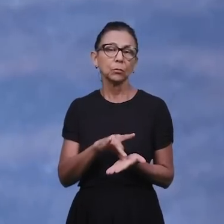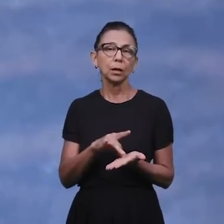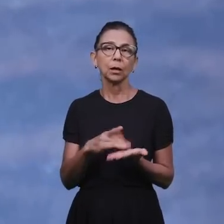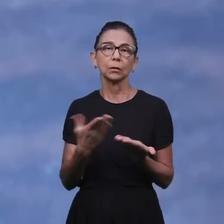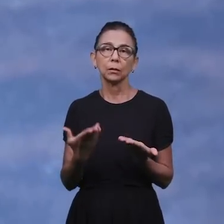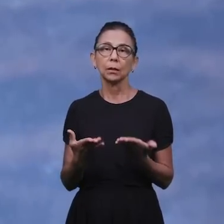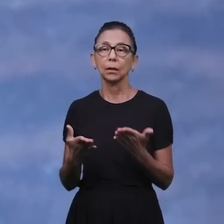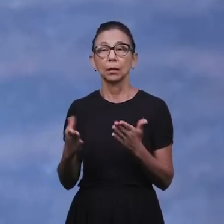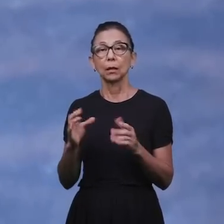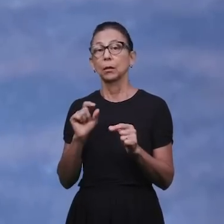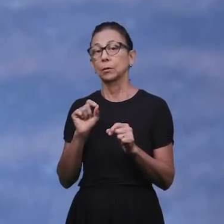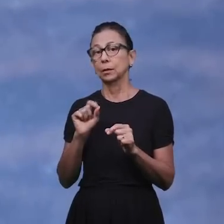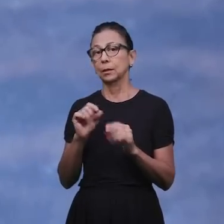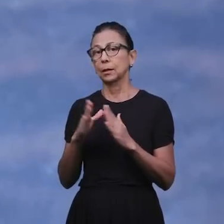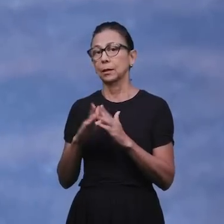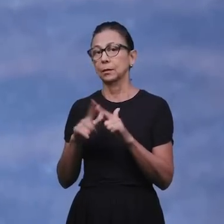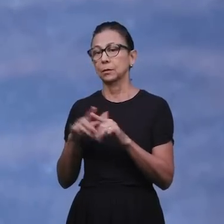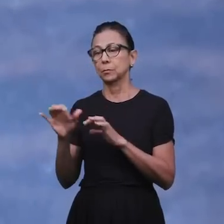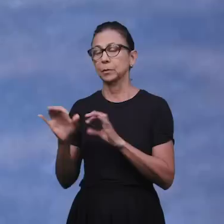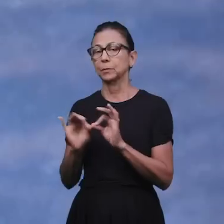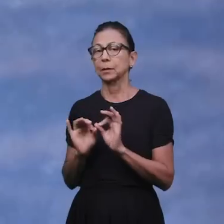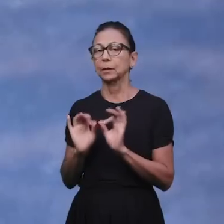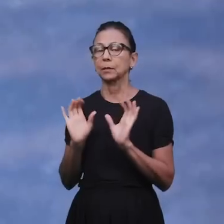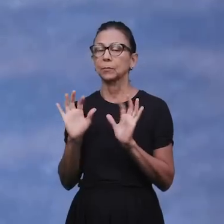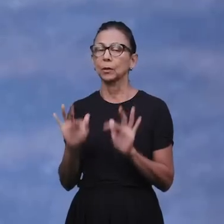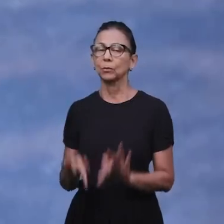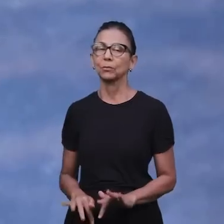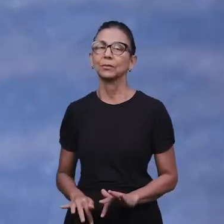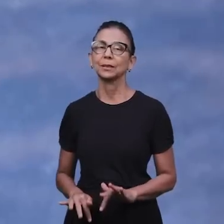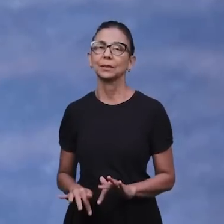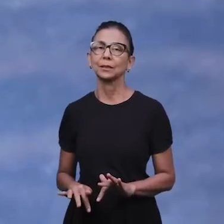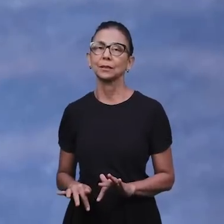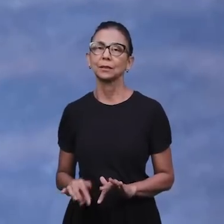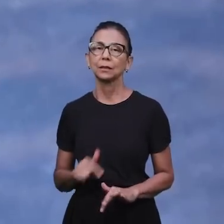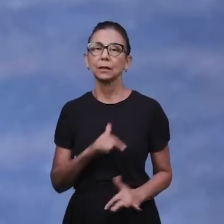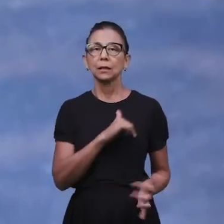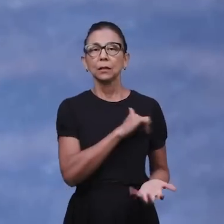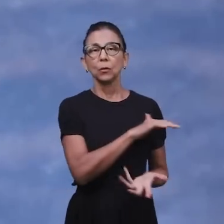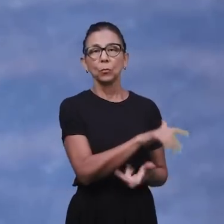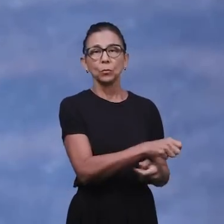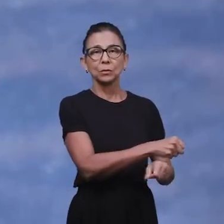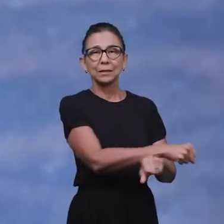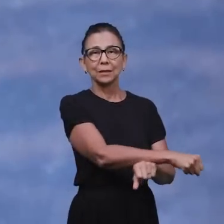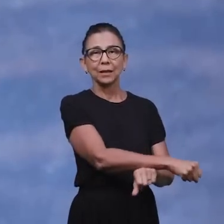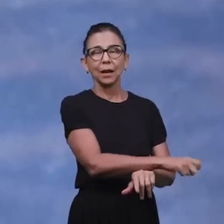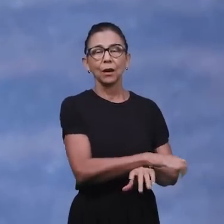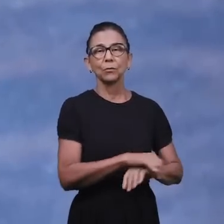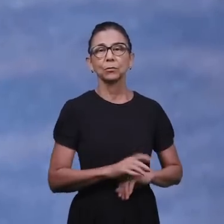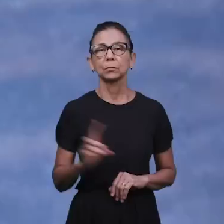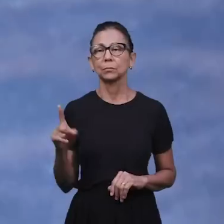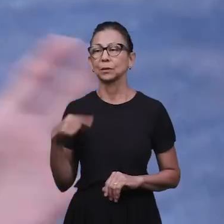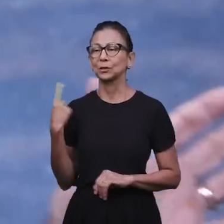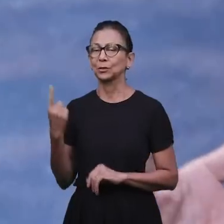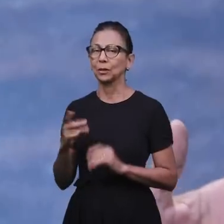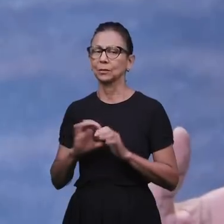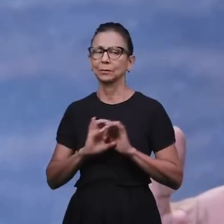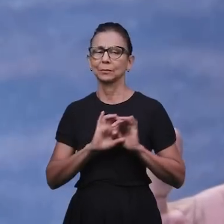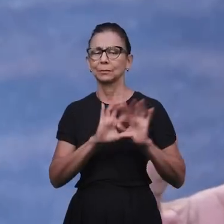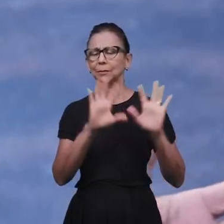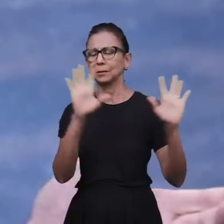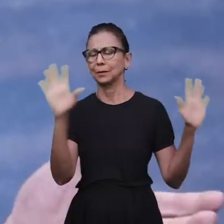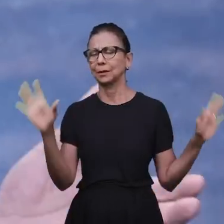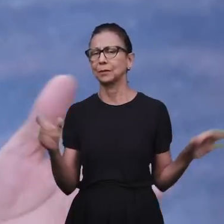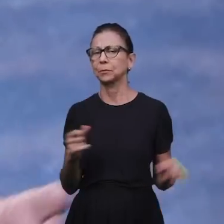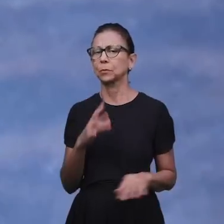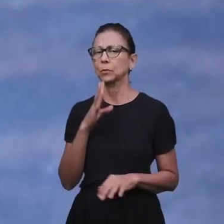A igreja está sendo preparada para o momento do fim. Enquanto o mundo está se prendendo a isso, nós estamos cada vez mais